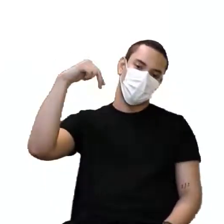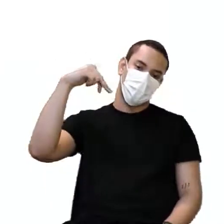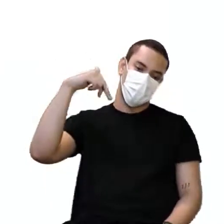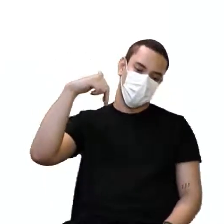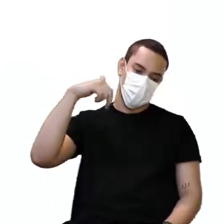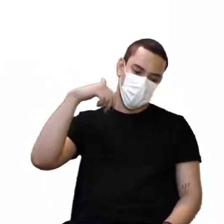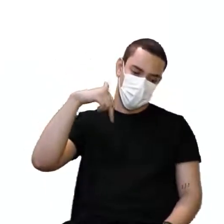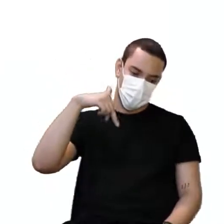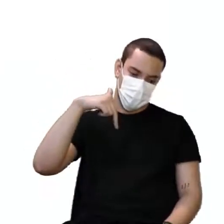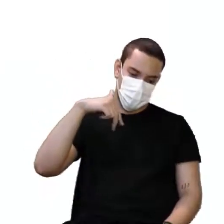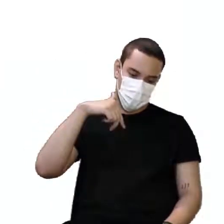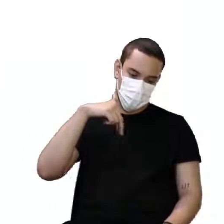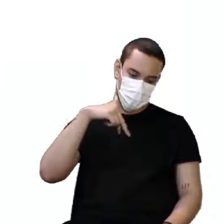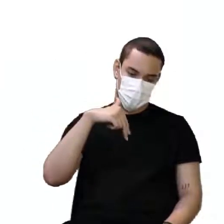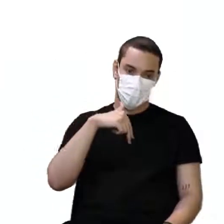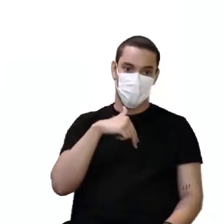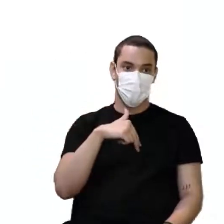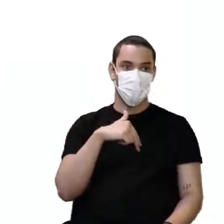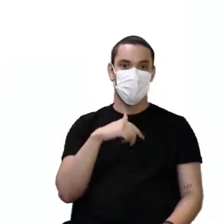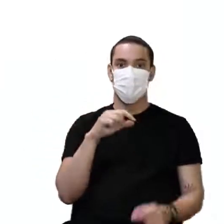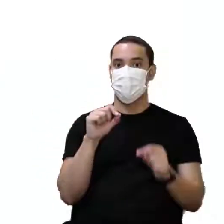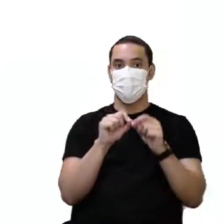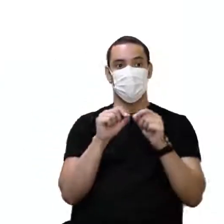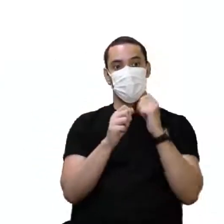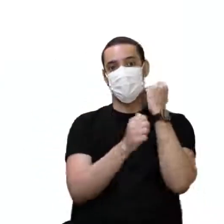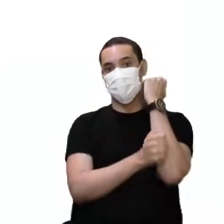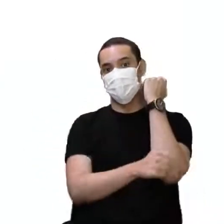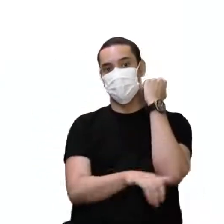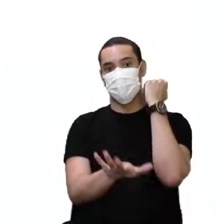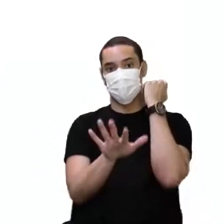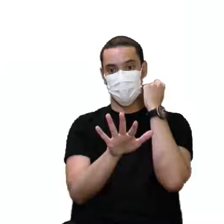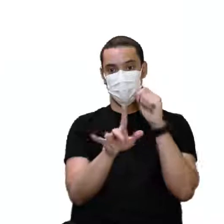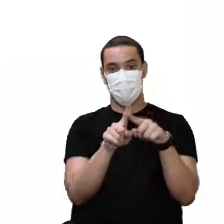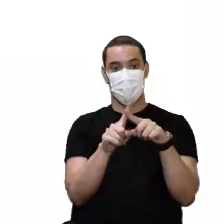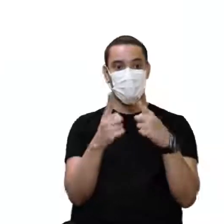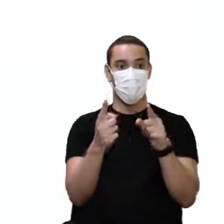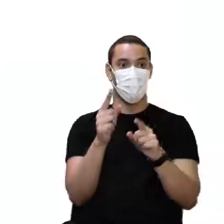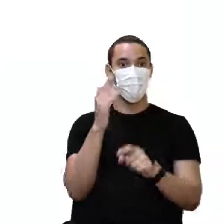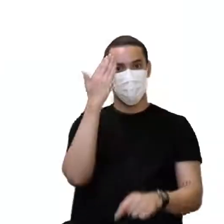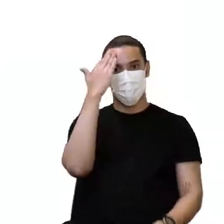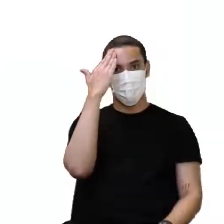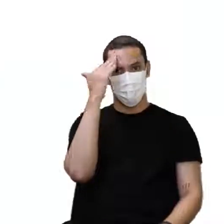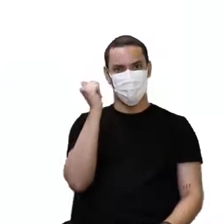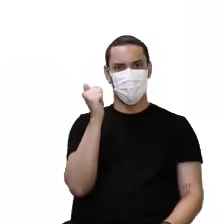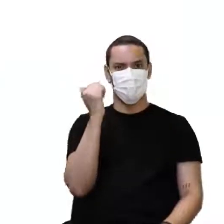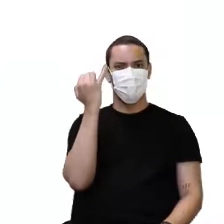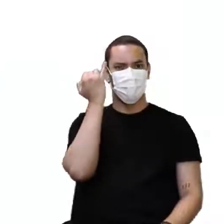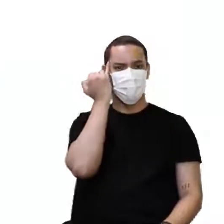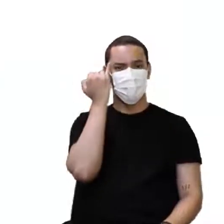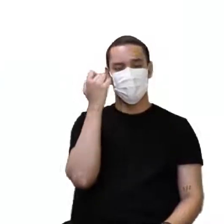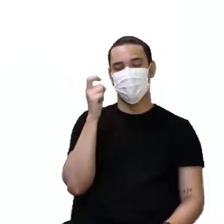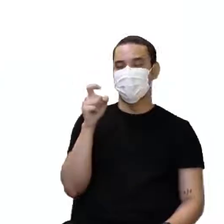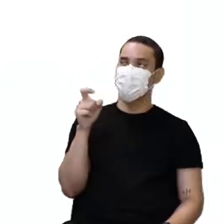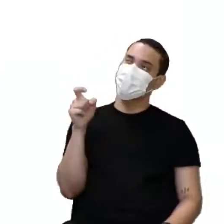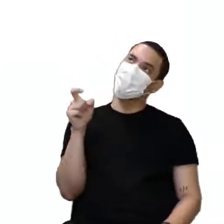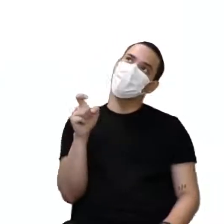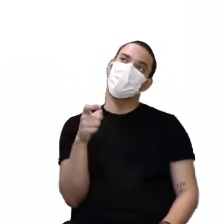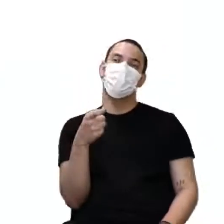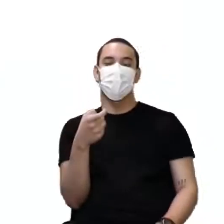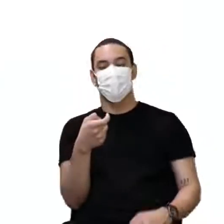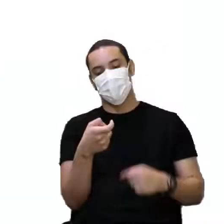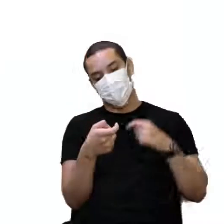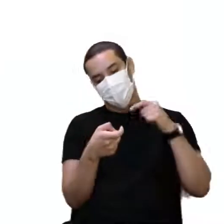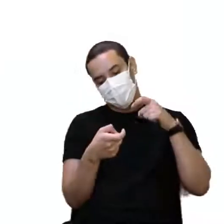que nesse deslocamento, ela desce para evacuar, né? Para deixar suas fezes. Sabe que ela é muito rápida, né? Para não dizer o